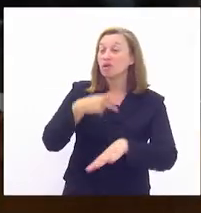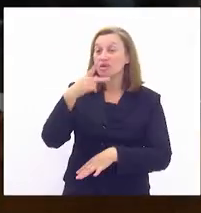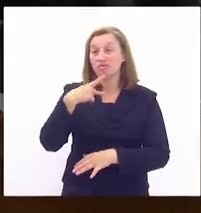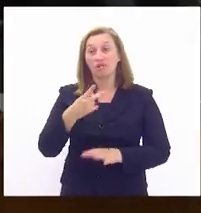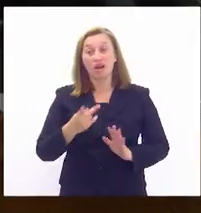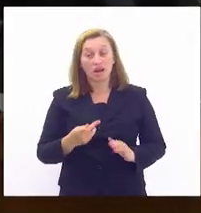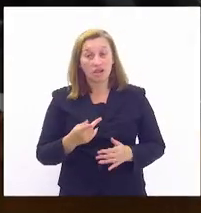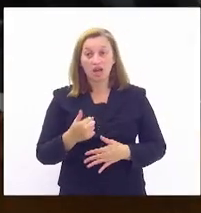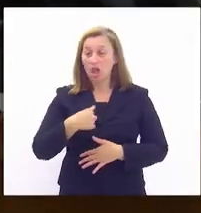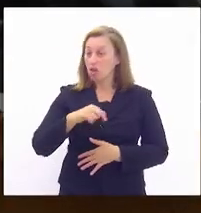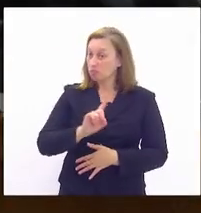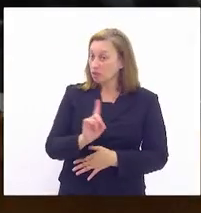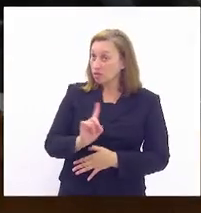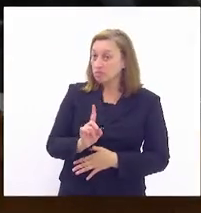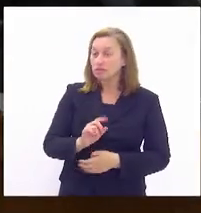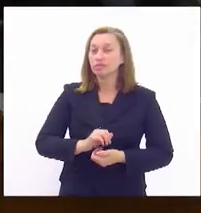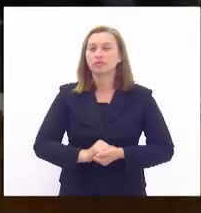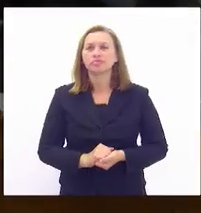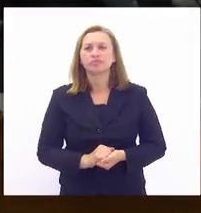notícia.